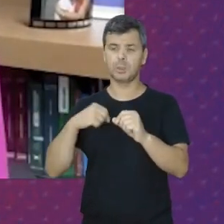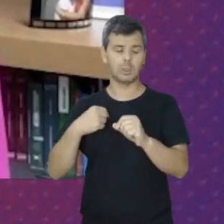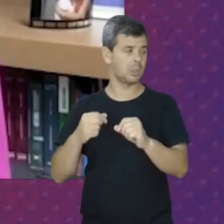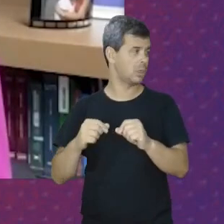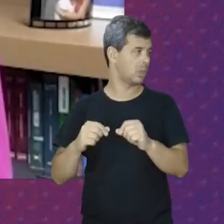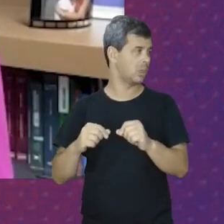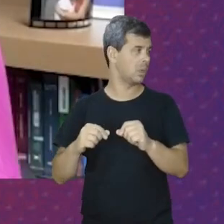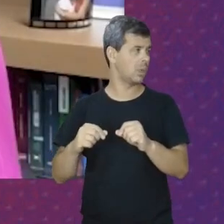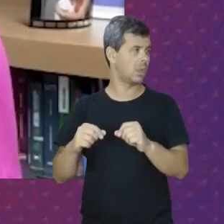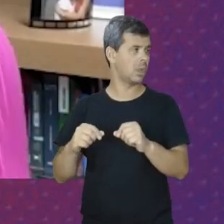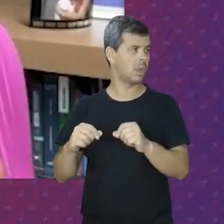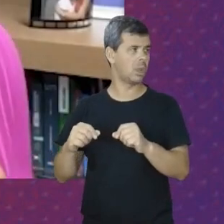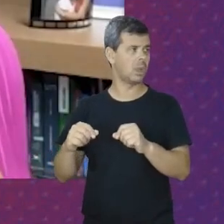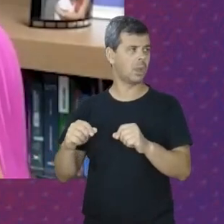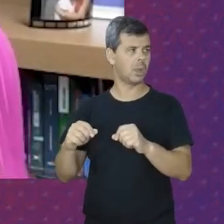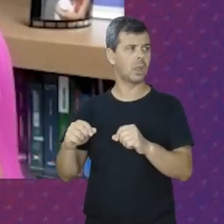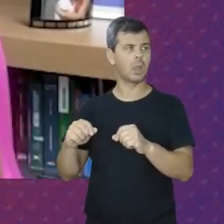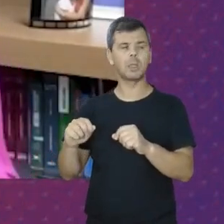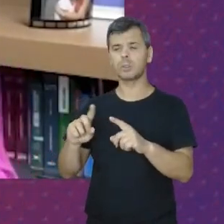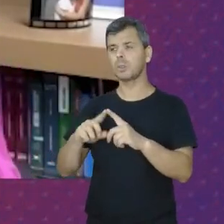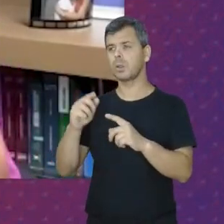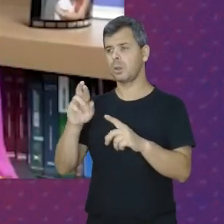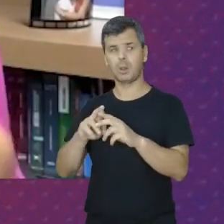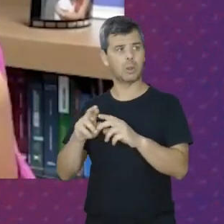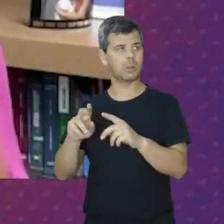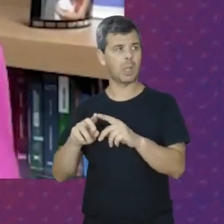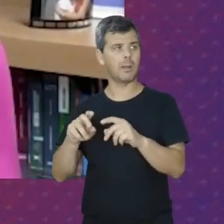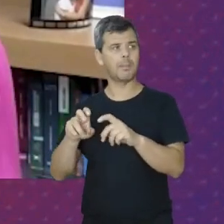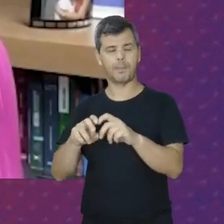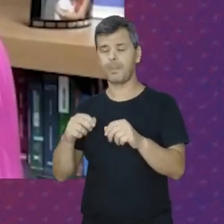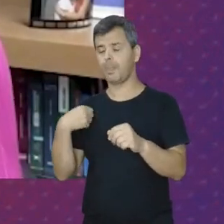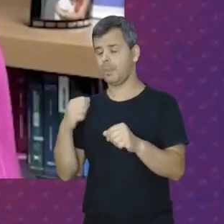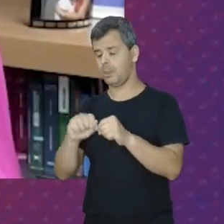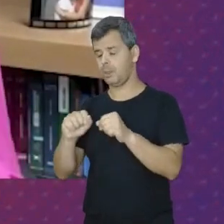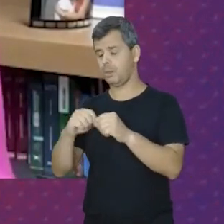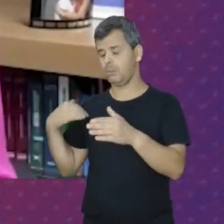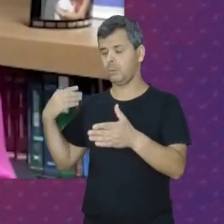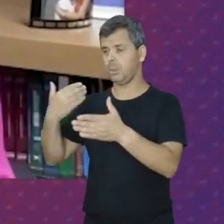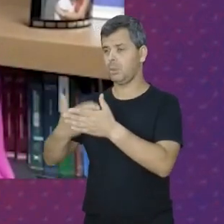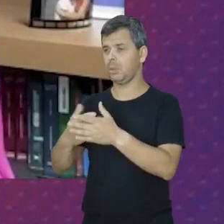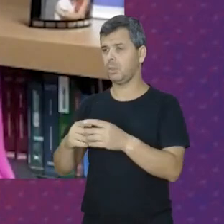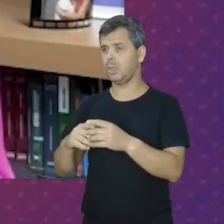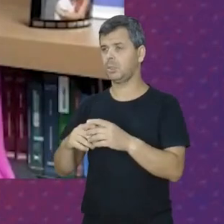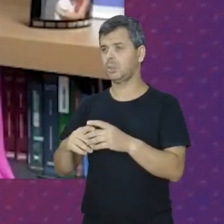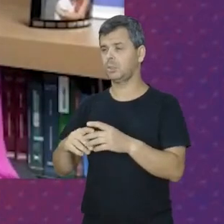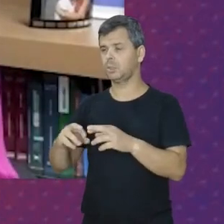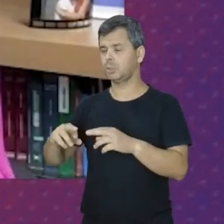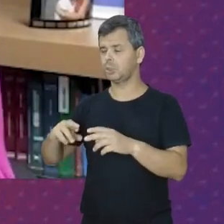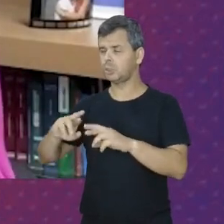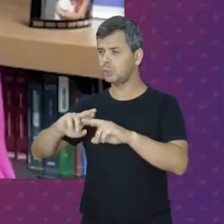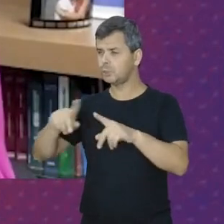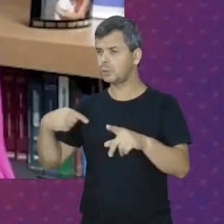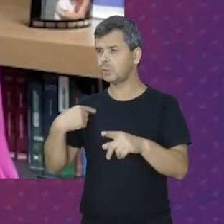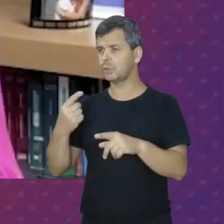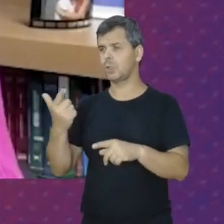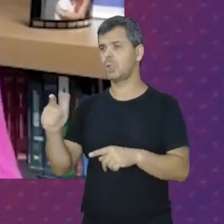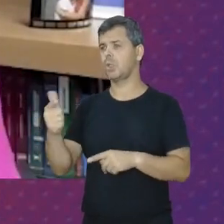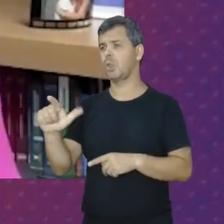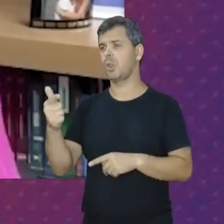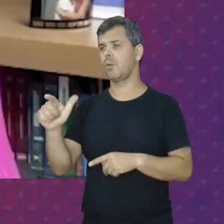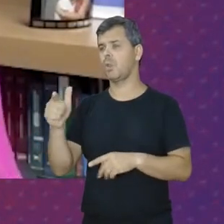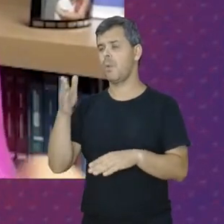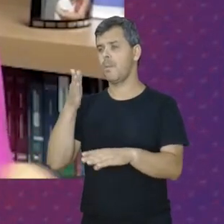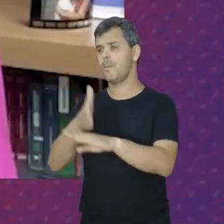além disso, ou que isso também, ou que na história toda de luta das mulheres, a gente não teve